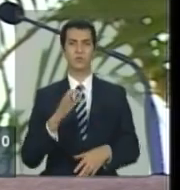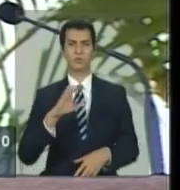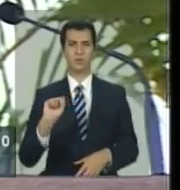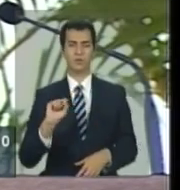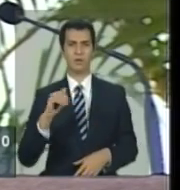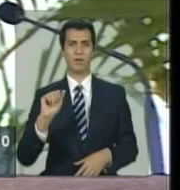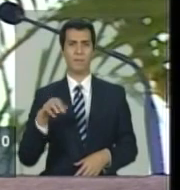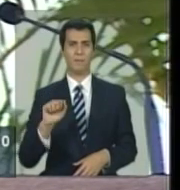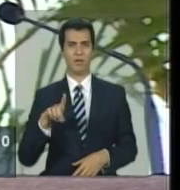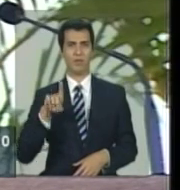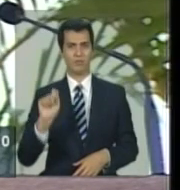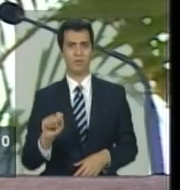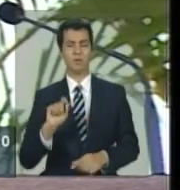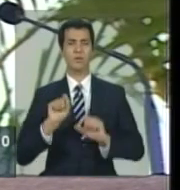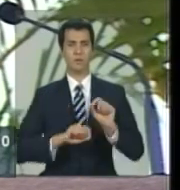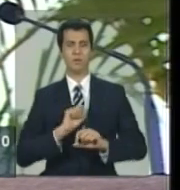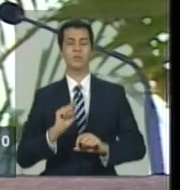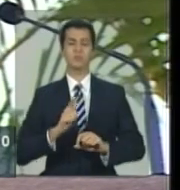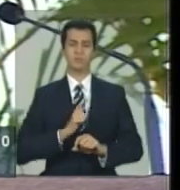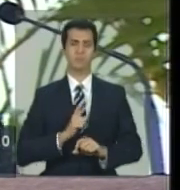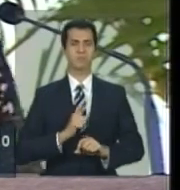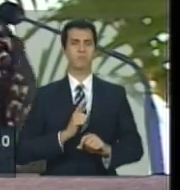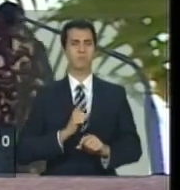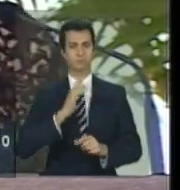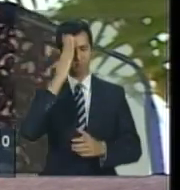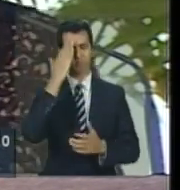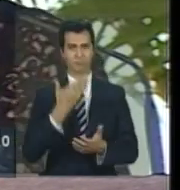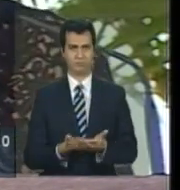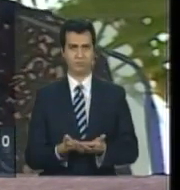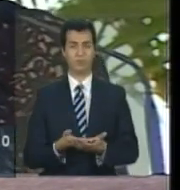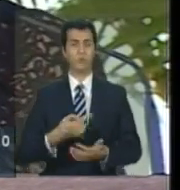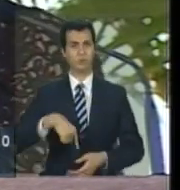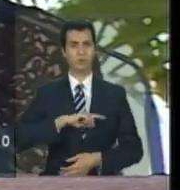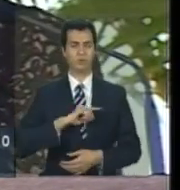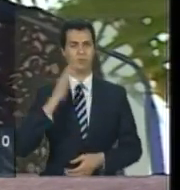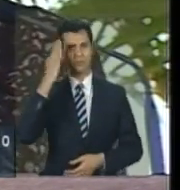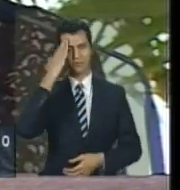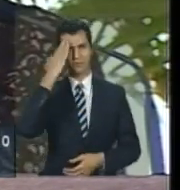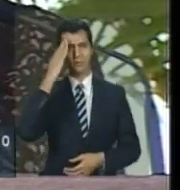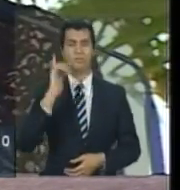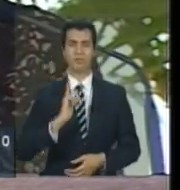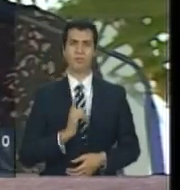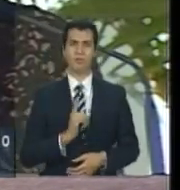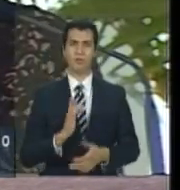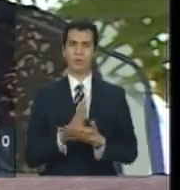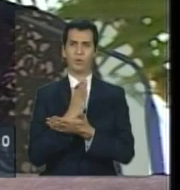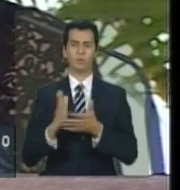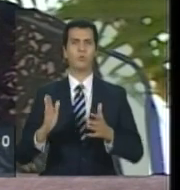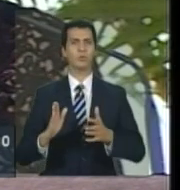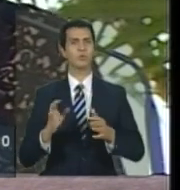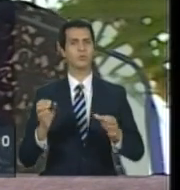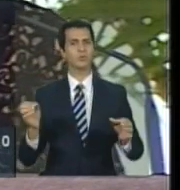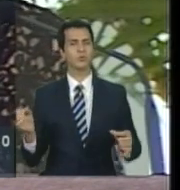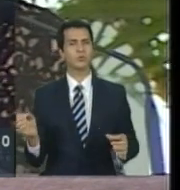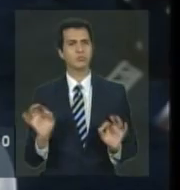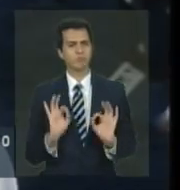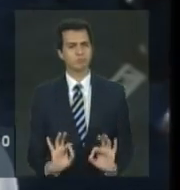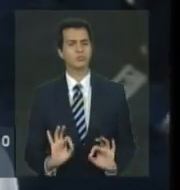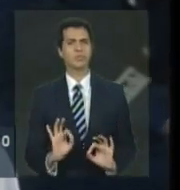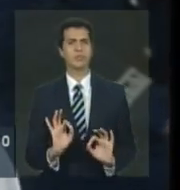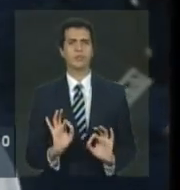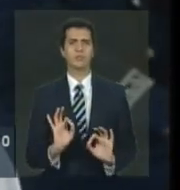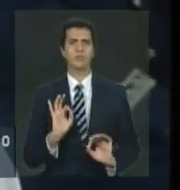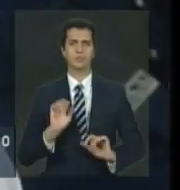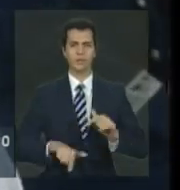da abnegação e do patriotismo. Reconhecemos a nobreza daqueles que dedicam a vida à defesa